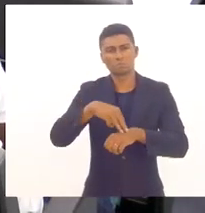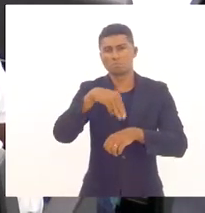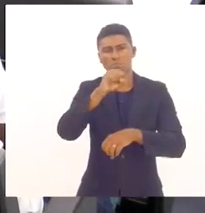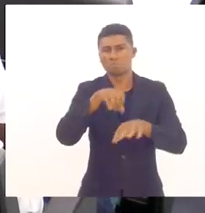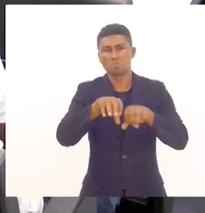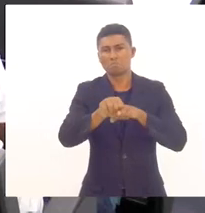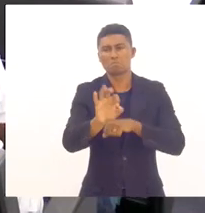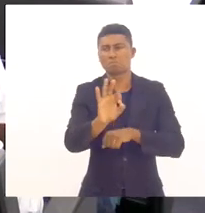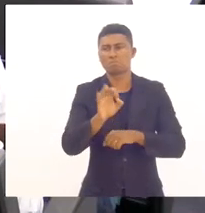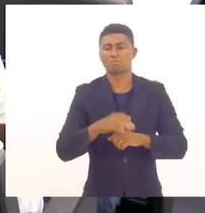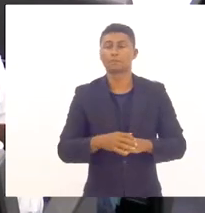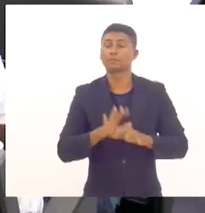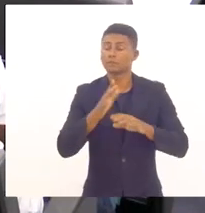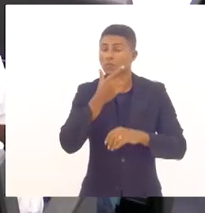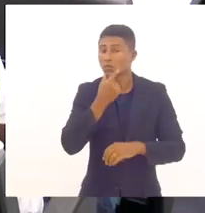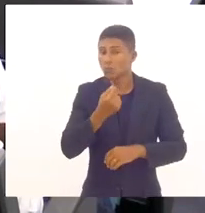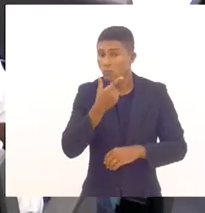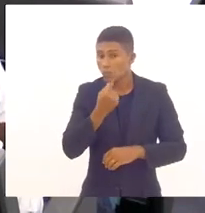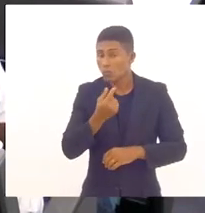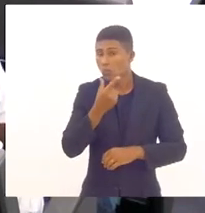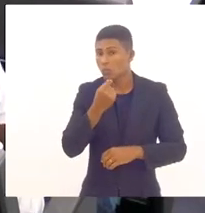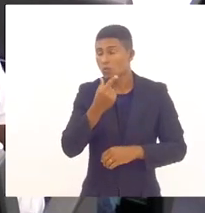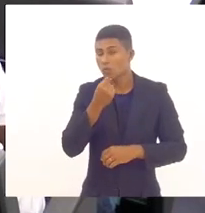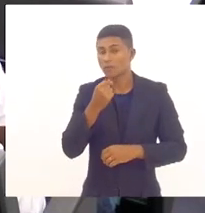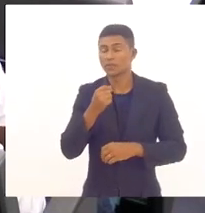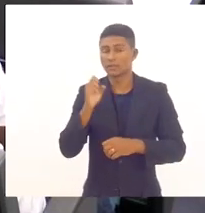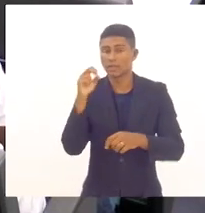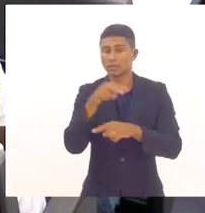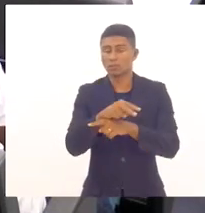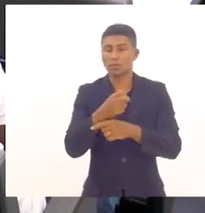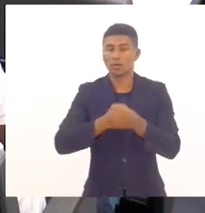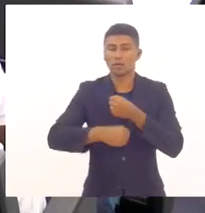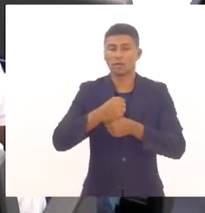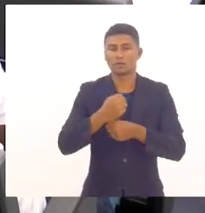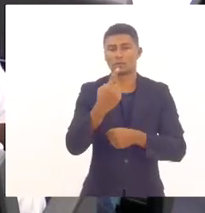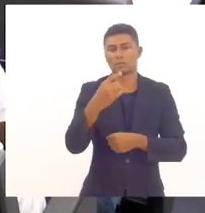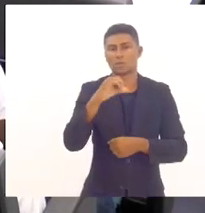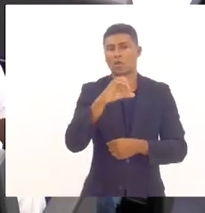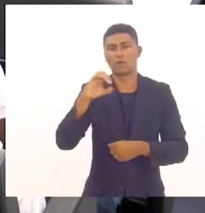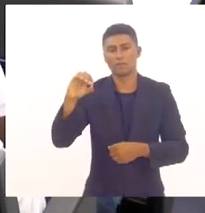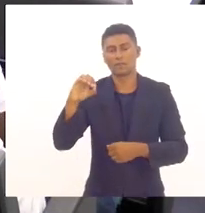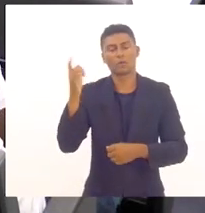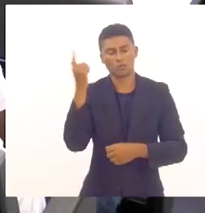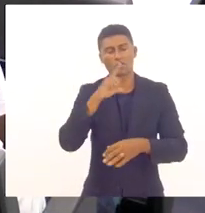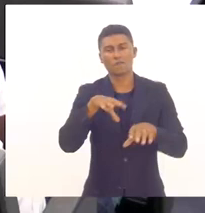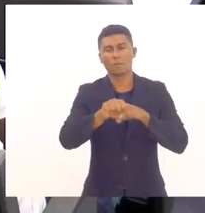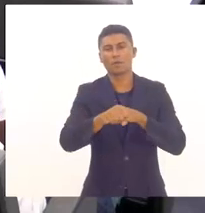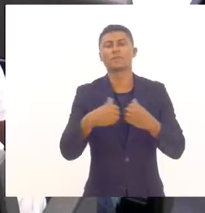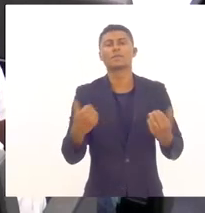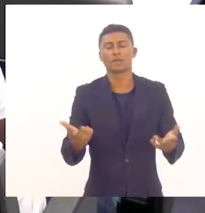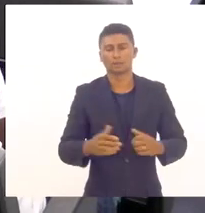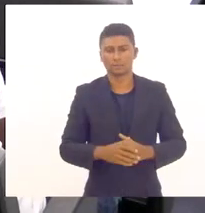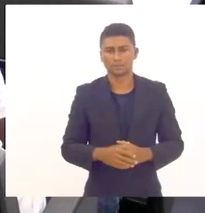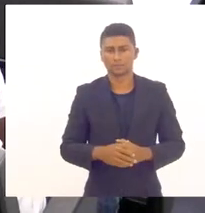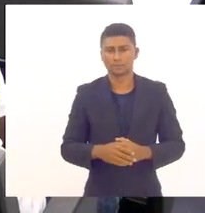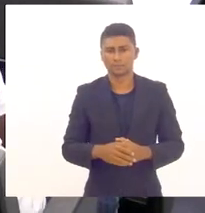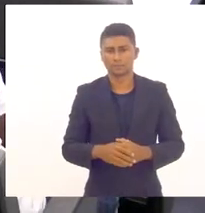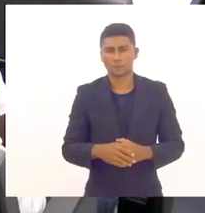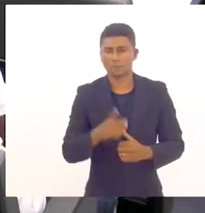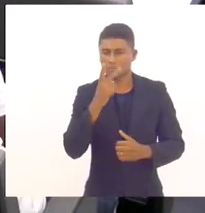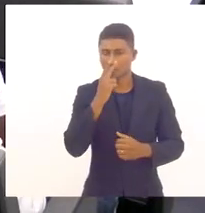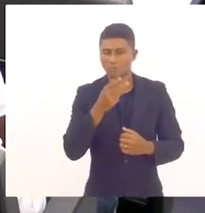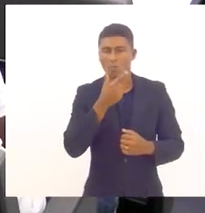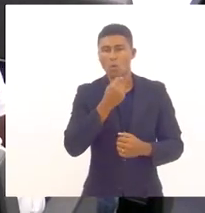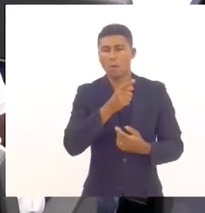mestres, ao passo que os homens que entraram 10 anos depois delas se formaram. Se isso não é o capoeirista segurando